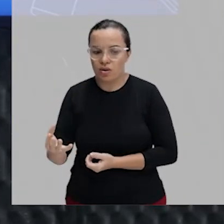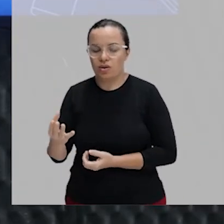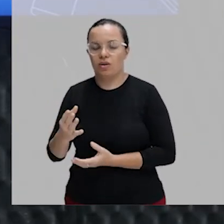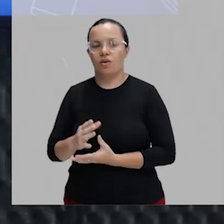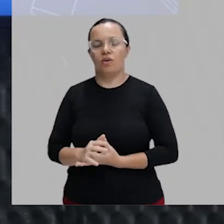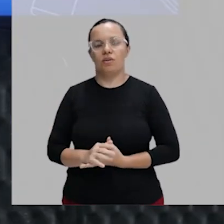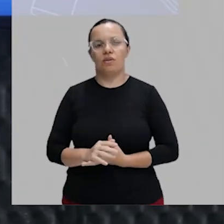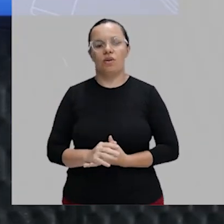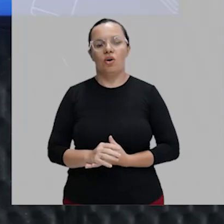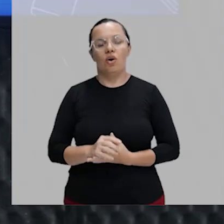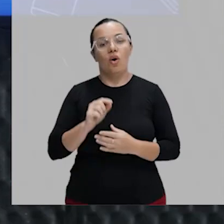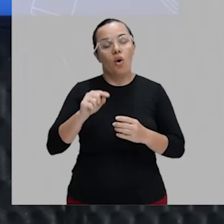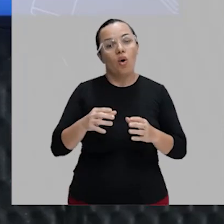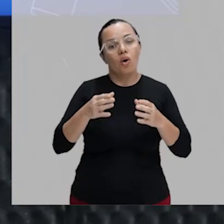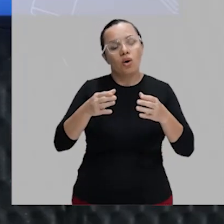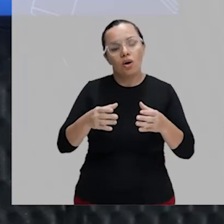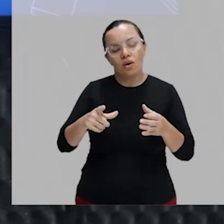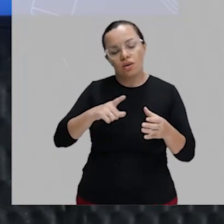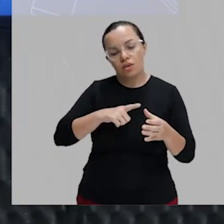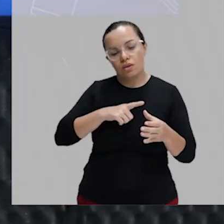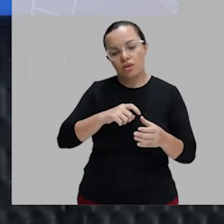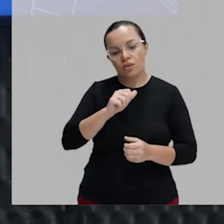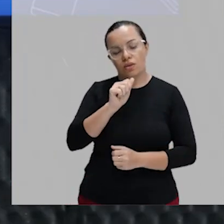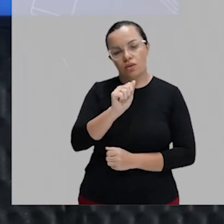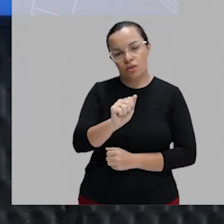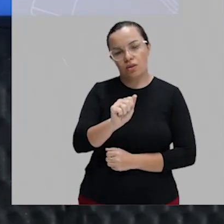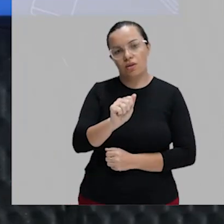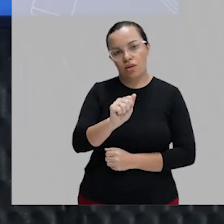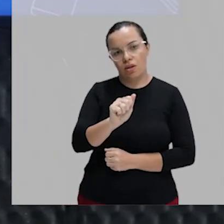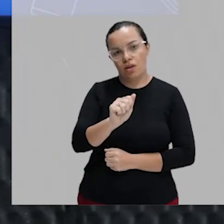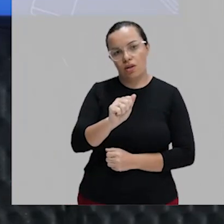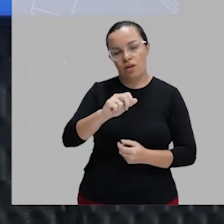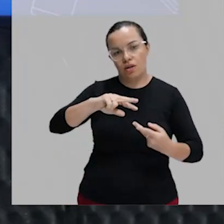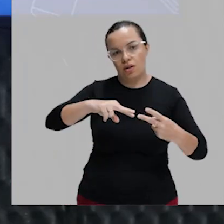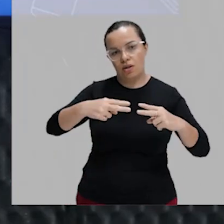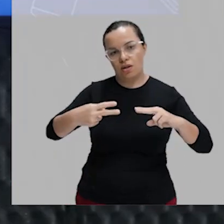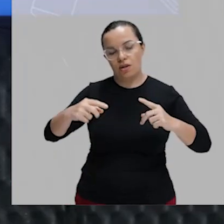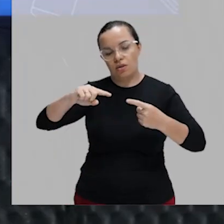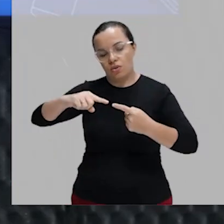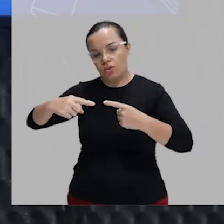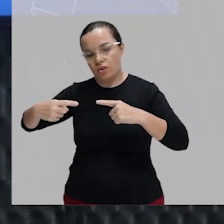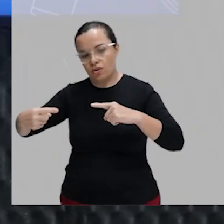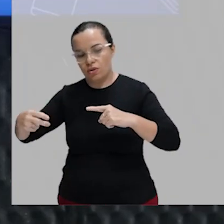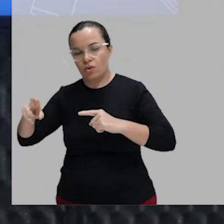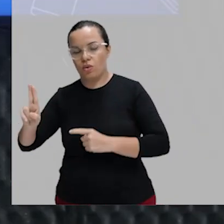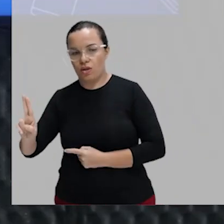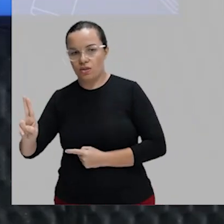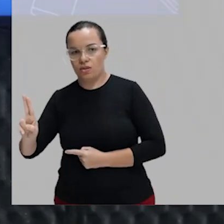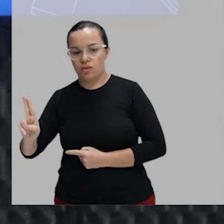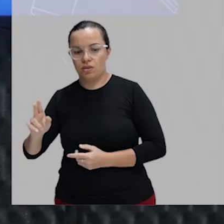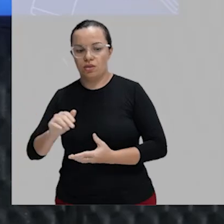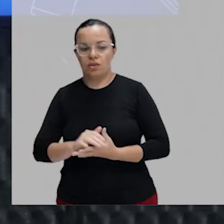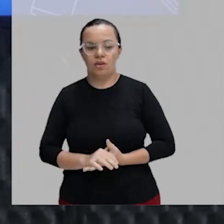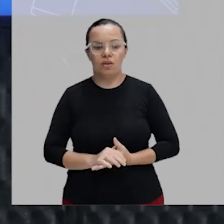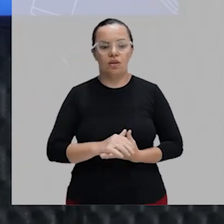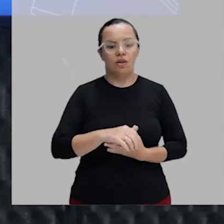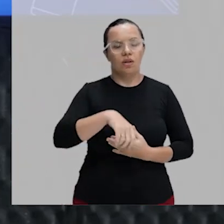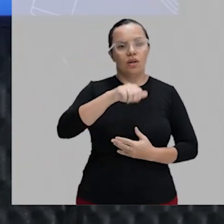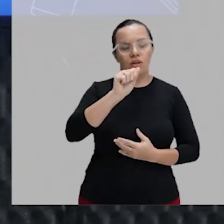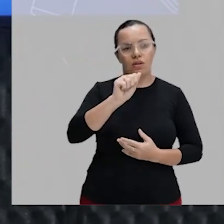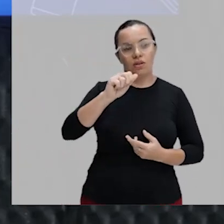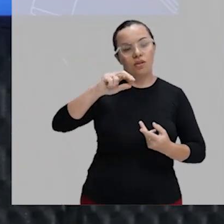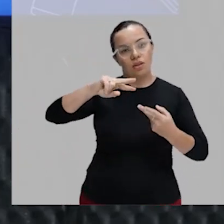ter adenina na outra. Onde tiver adenina no DNA, no RNA eu vou ter uracila. Porque o uracila vai